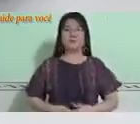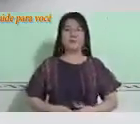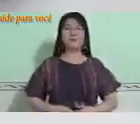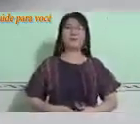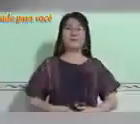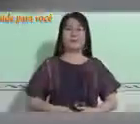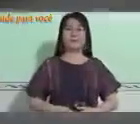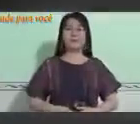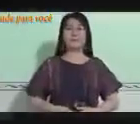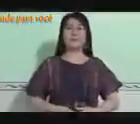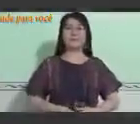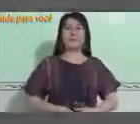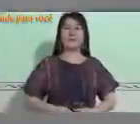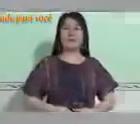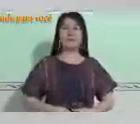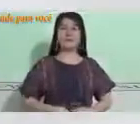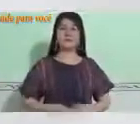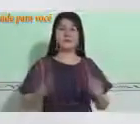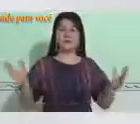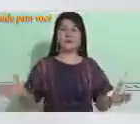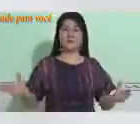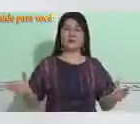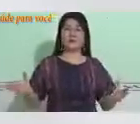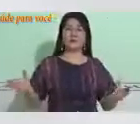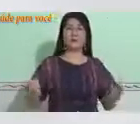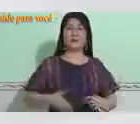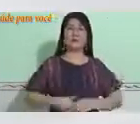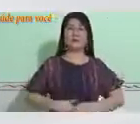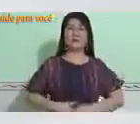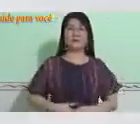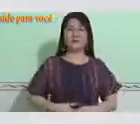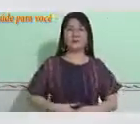queijo, embutidos e alimentos ricos em glutamato de sódio e